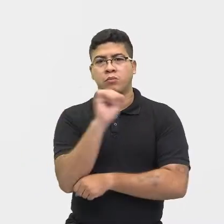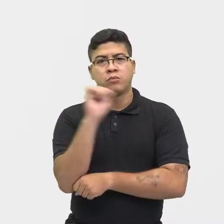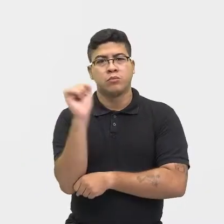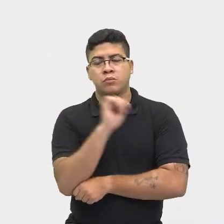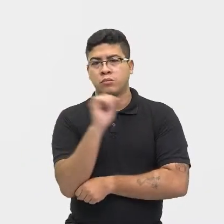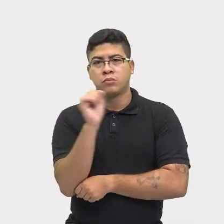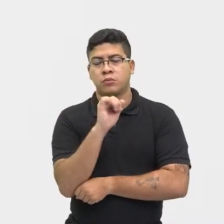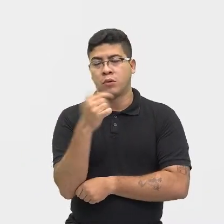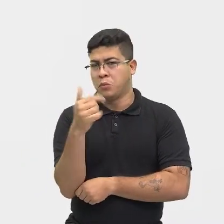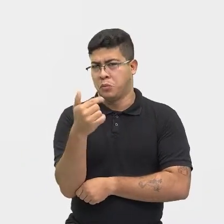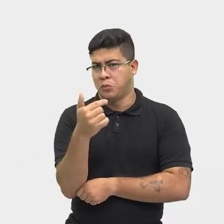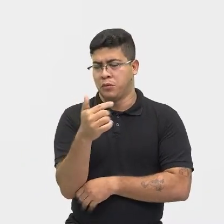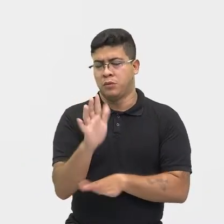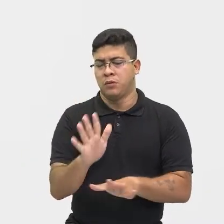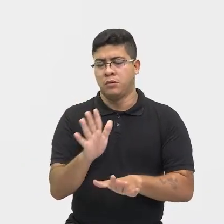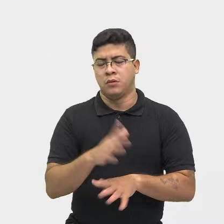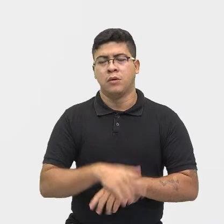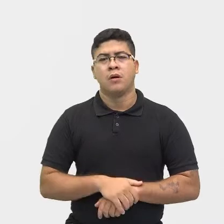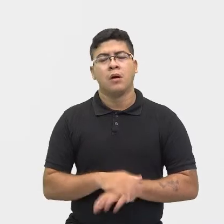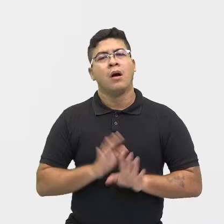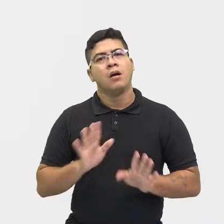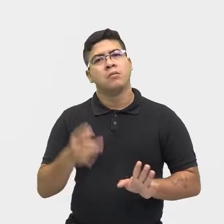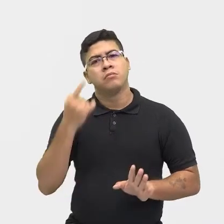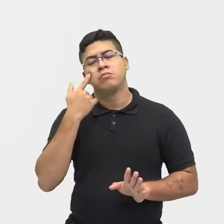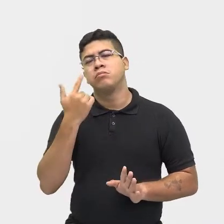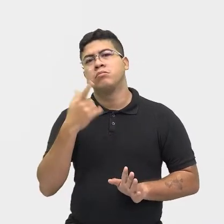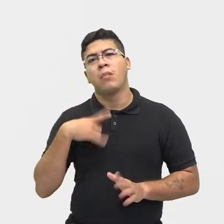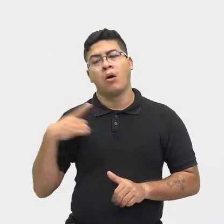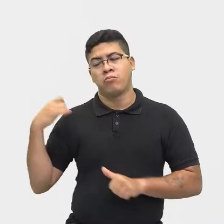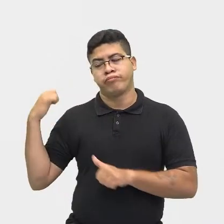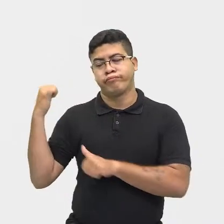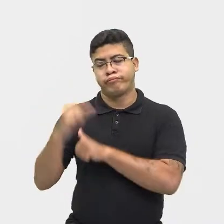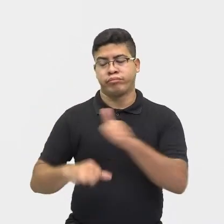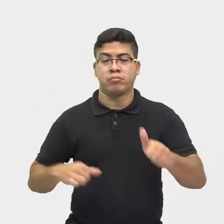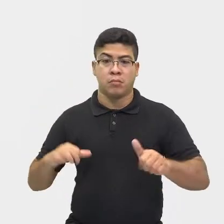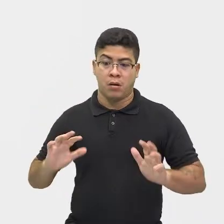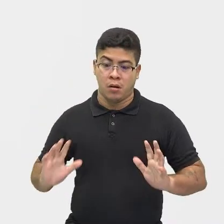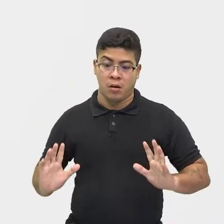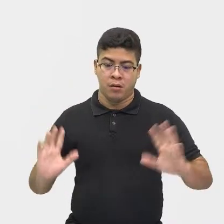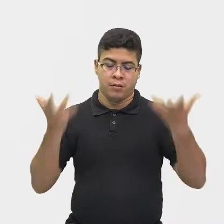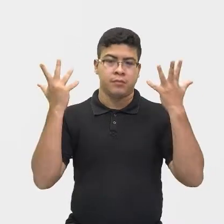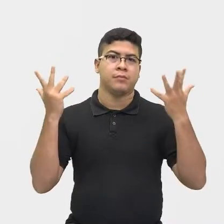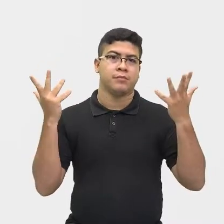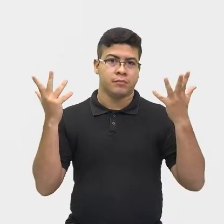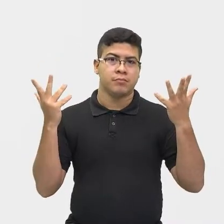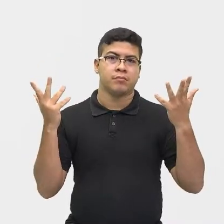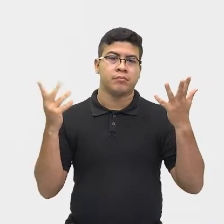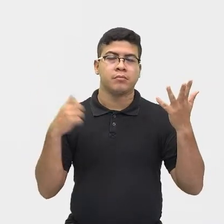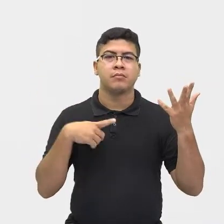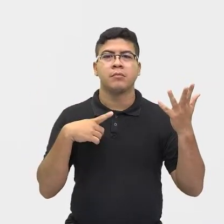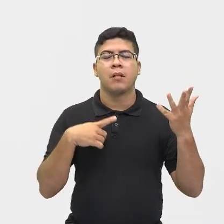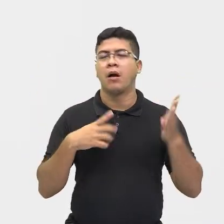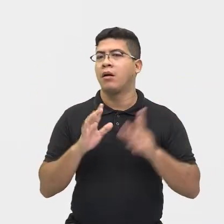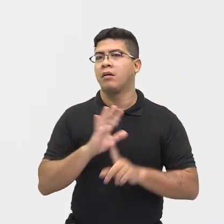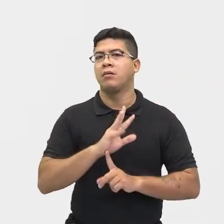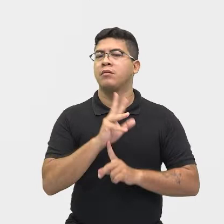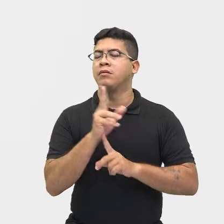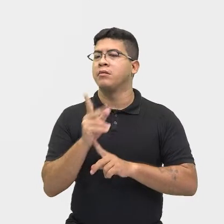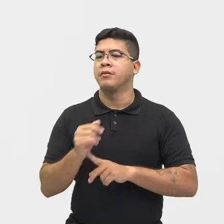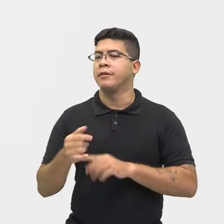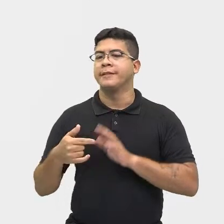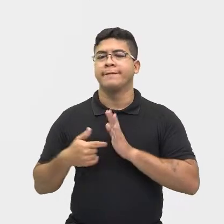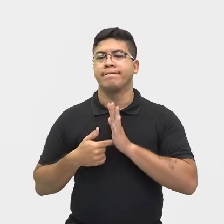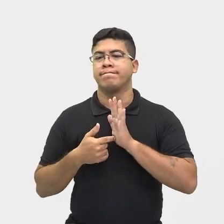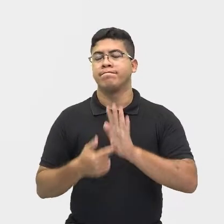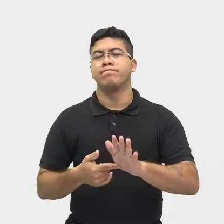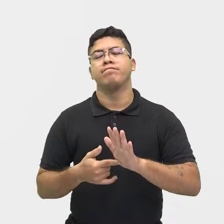existia o automóvel. Então, todas essas mudanças ocorrem nesse tempo. Esses artistas eles vão trazer